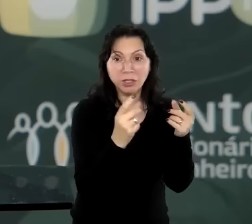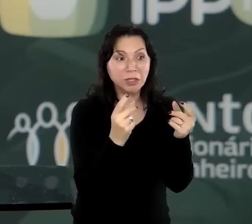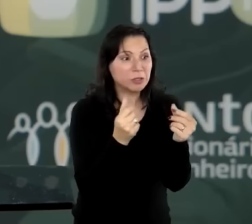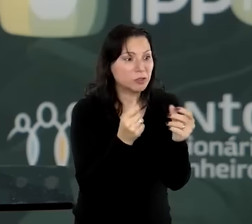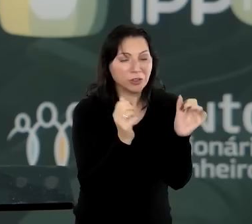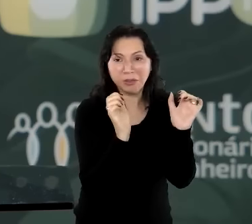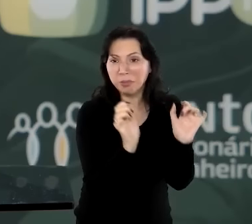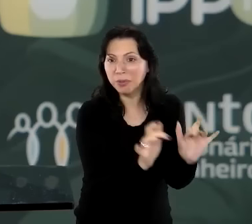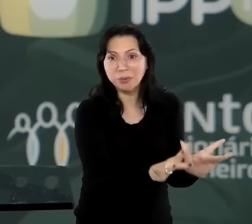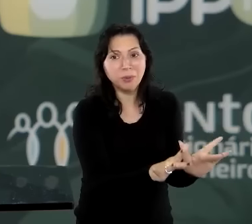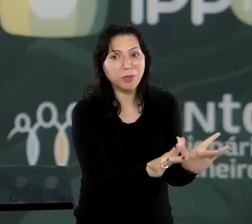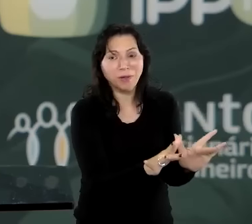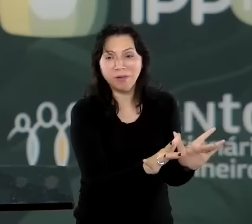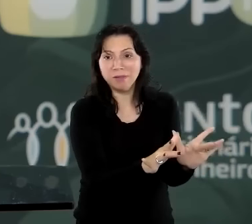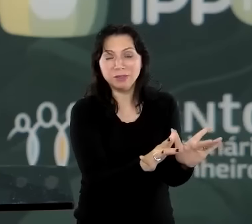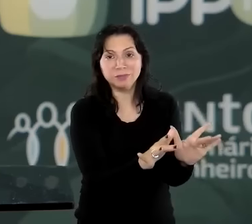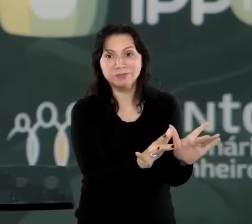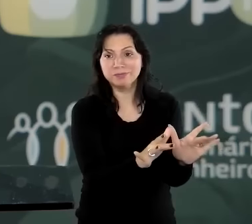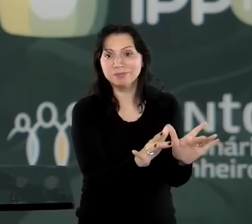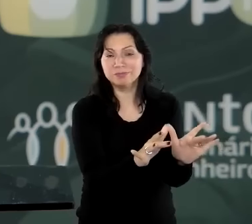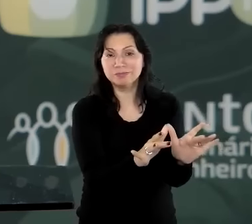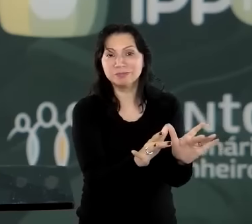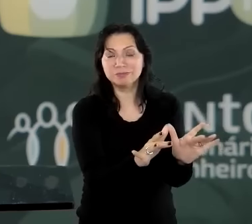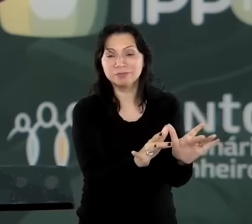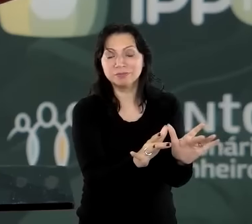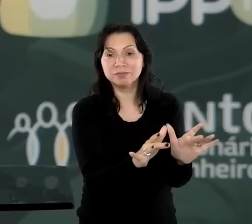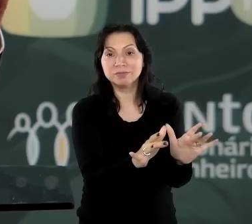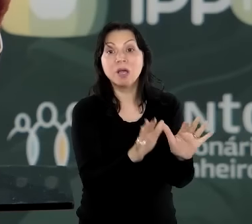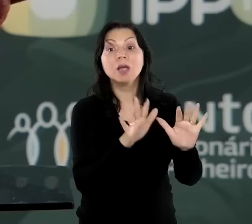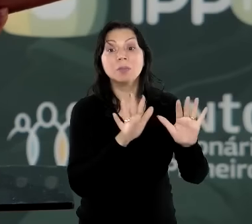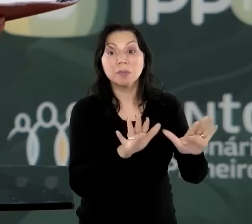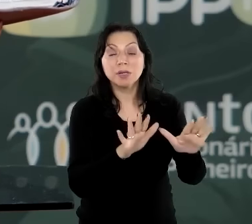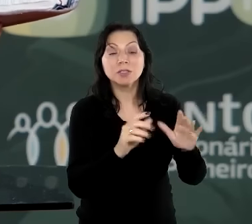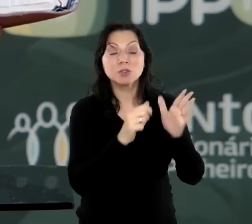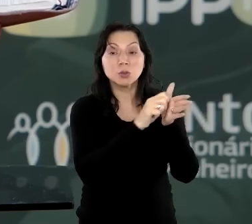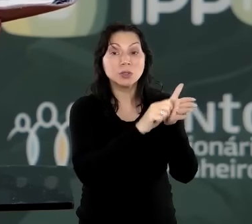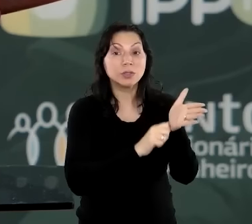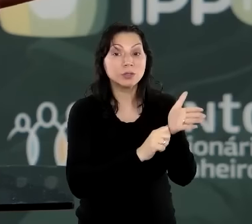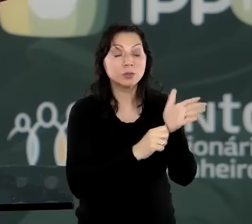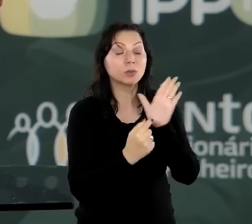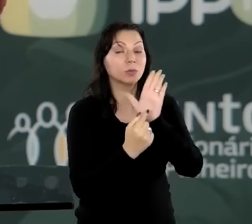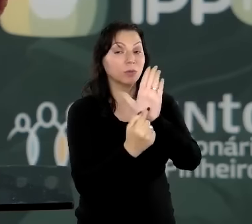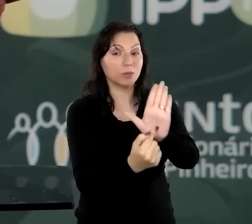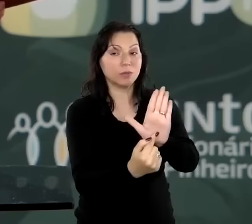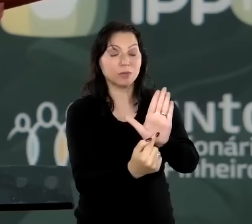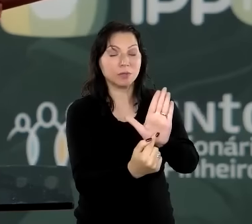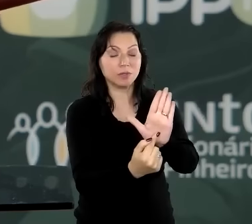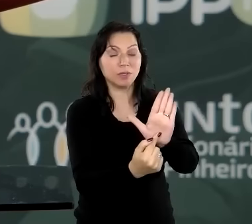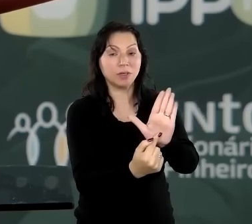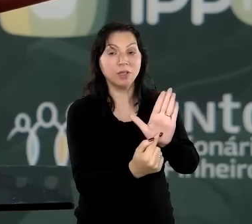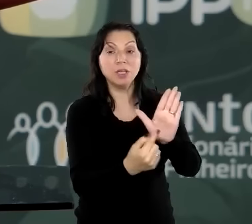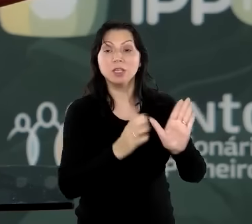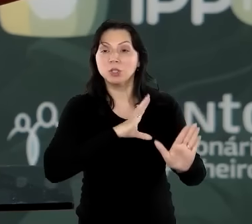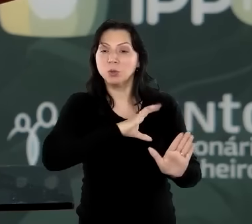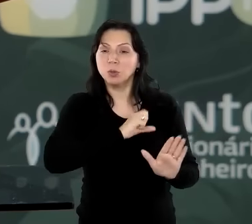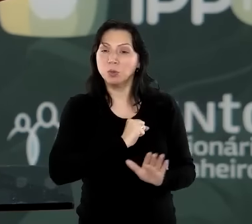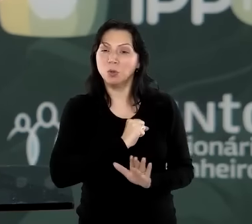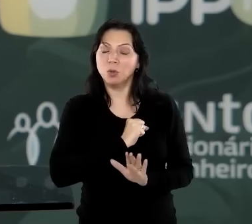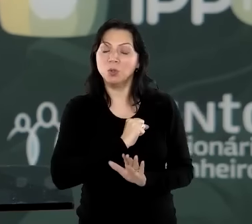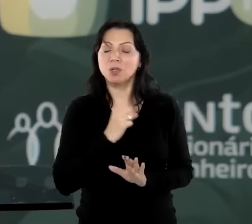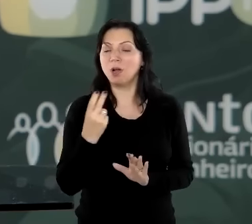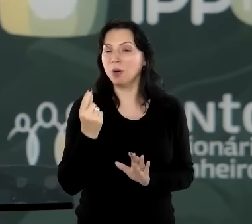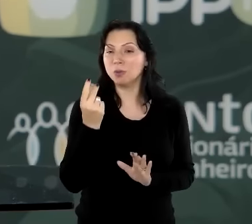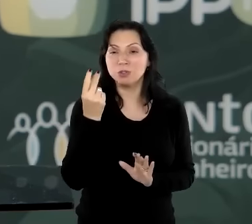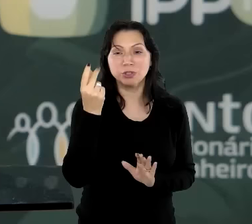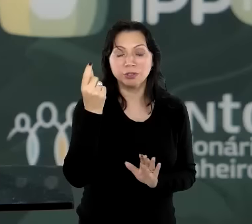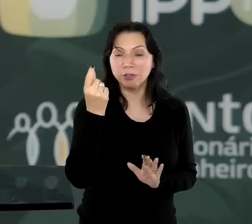assim ainda ele diz o seguinte: a sua vida não pode ser governada por avareza. O que é avareza? É a